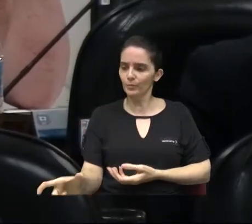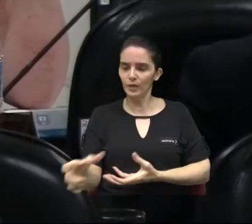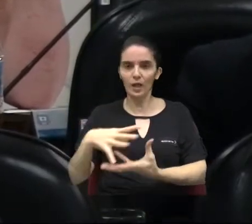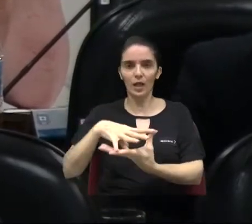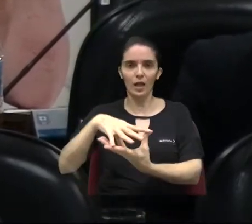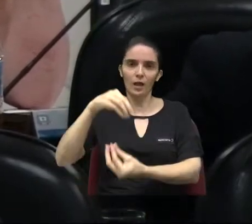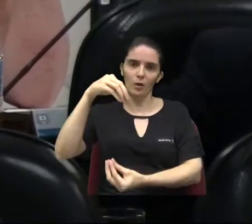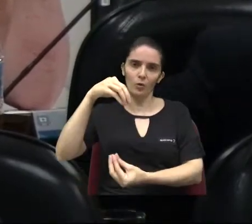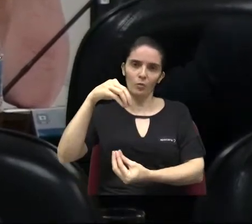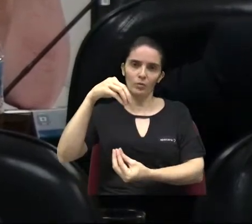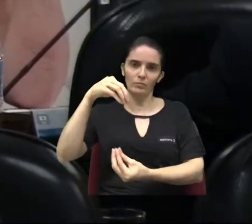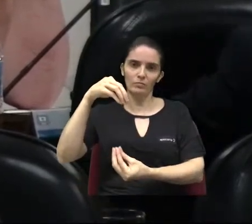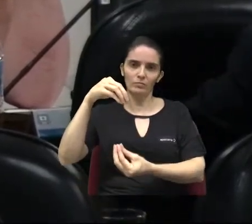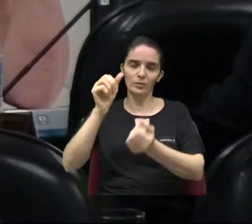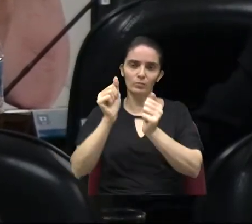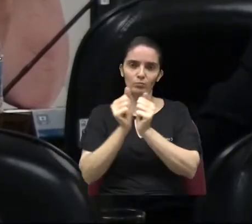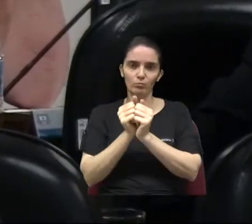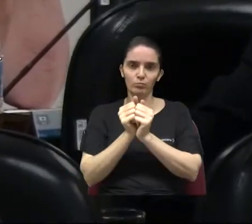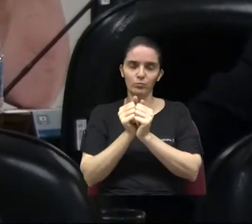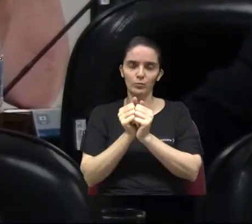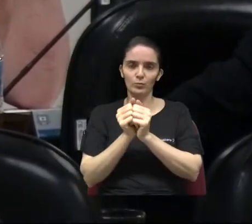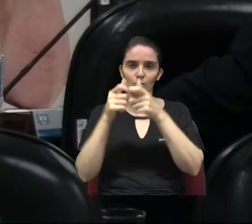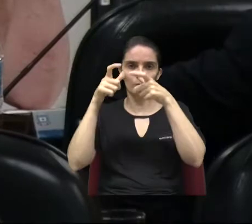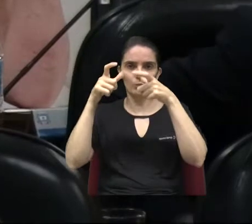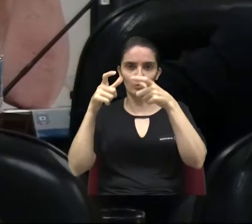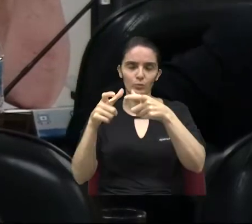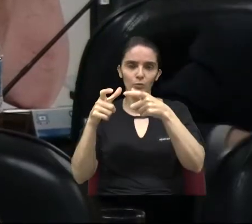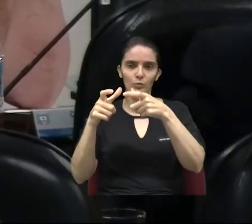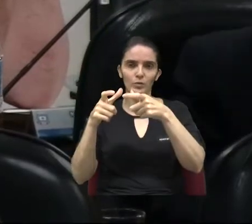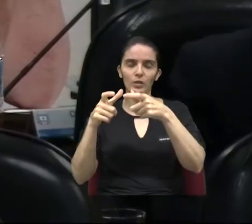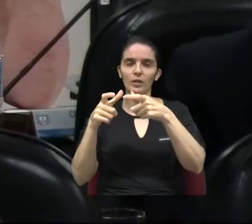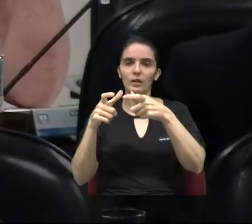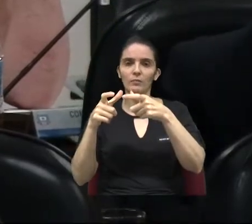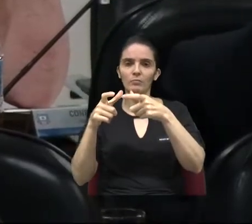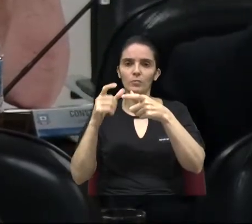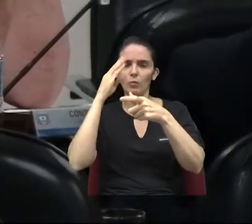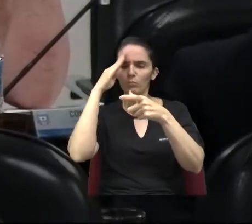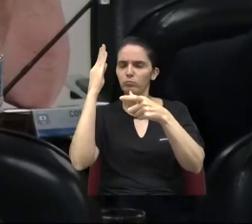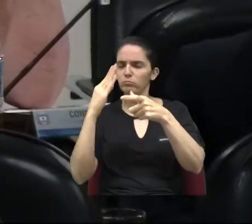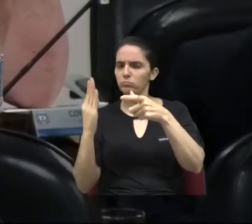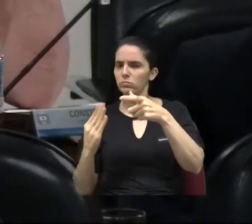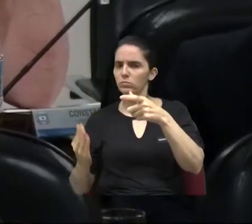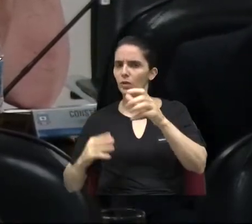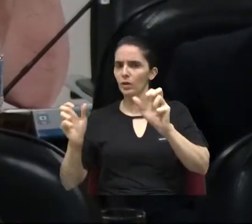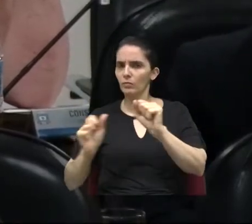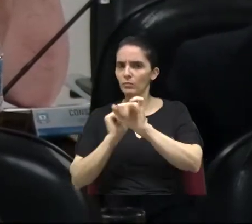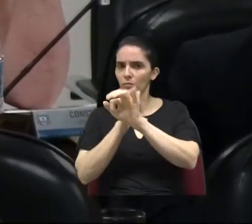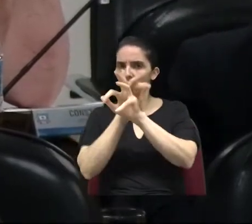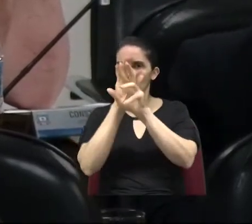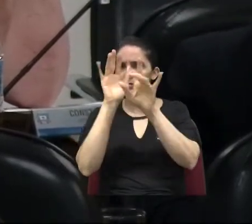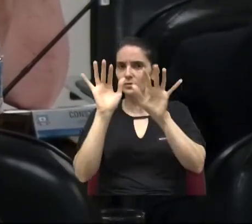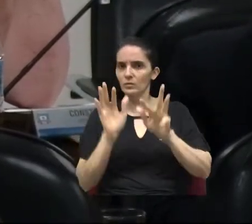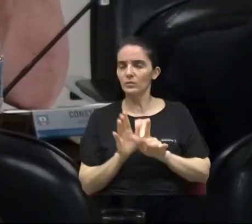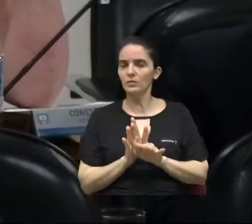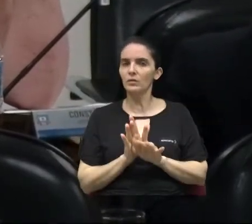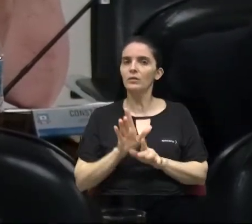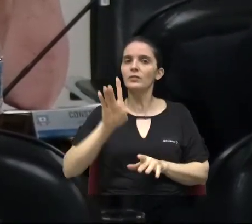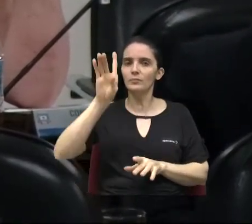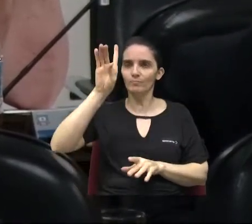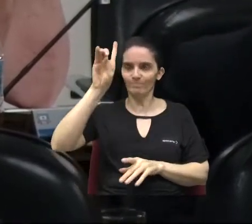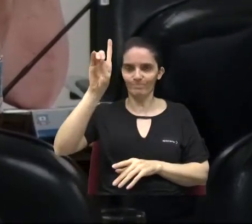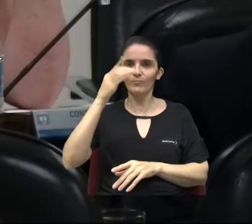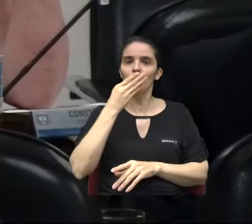está acolhida e no lugar de honra e de glória, como o próprio Deus